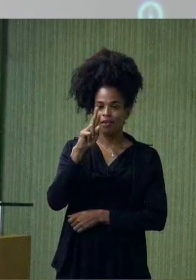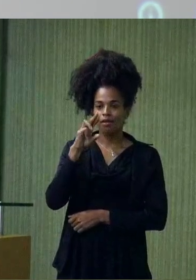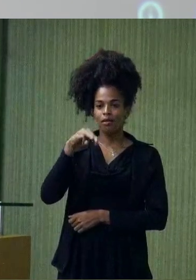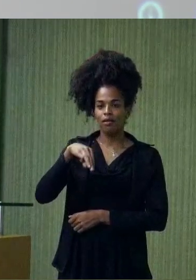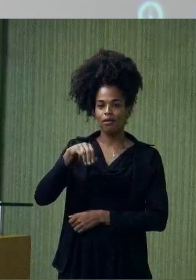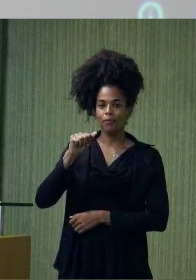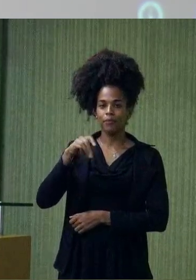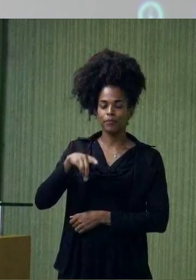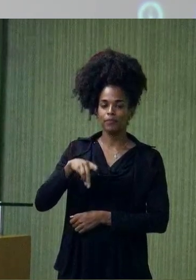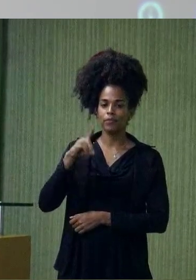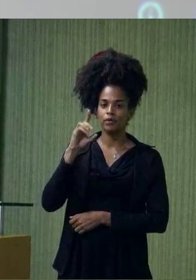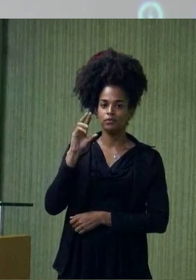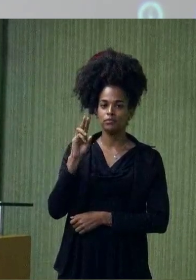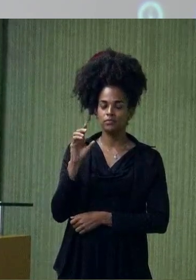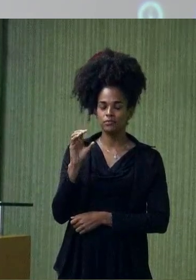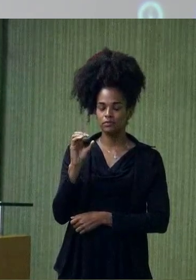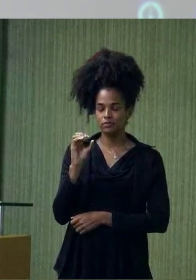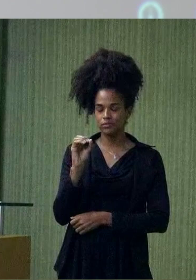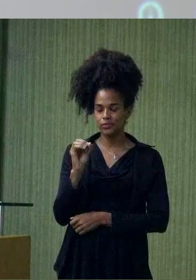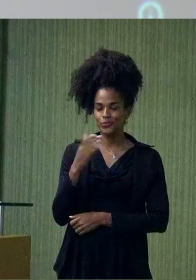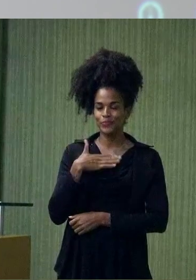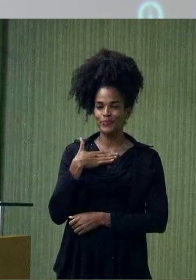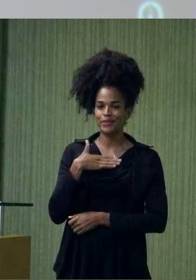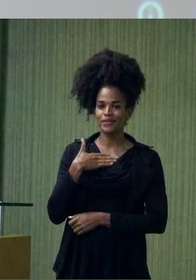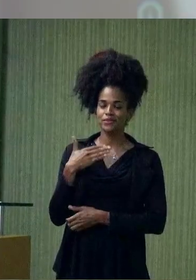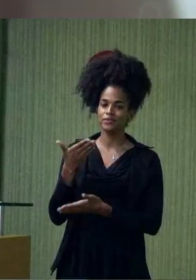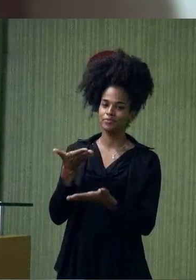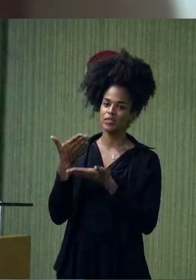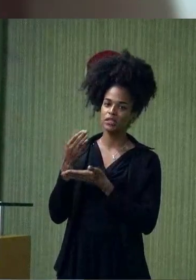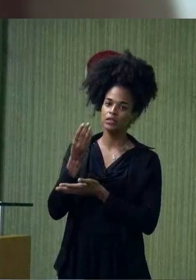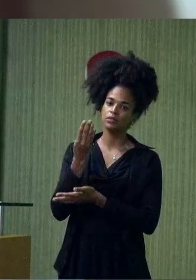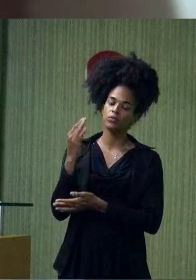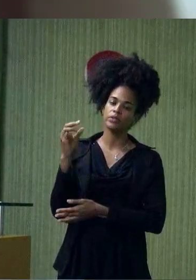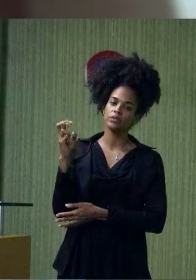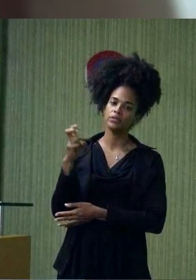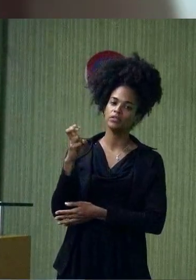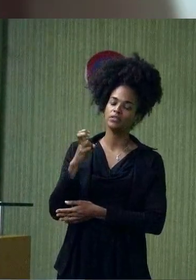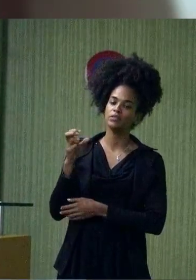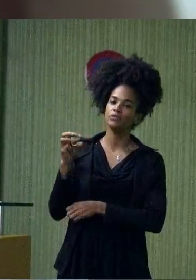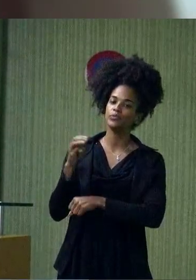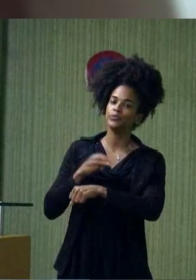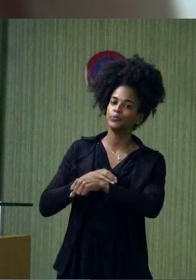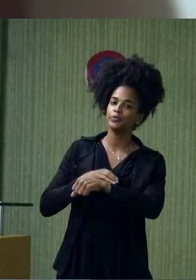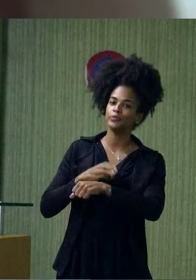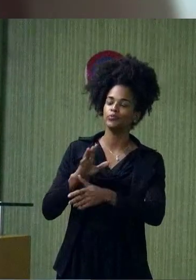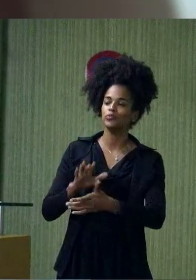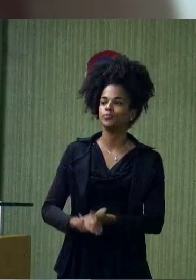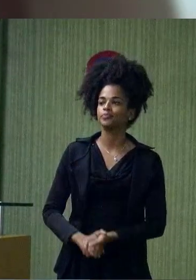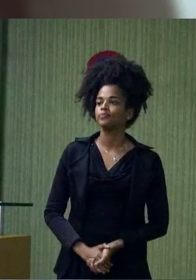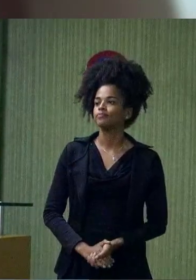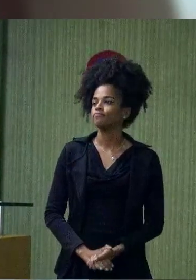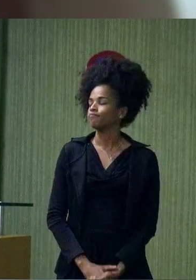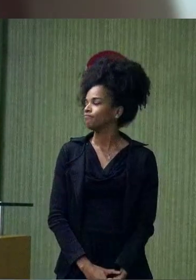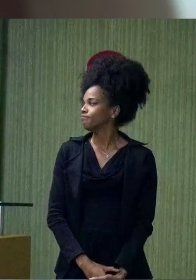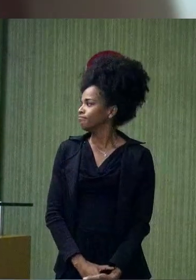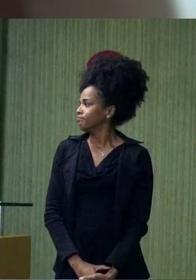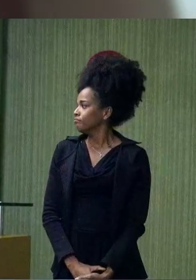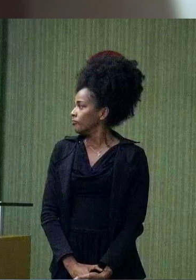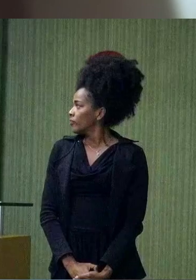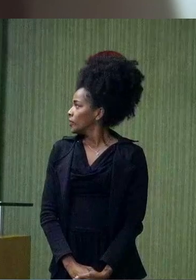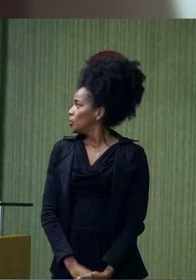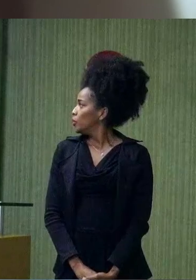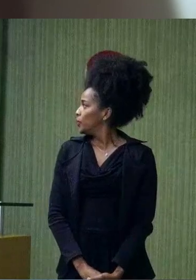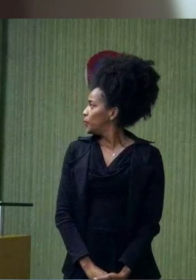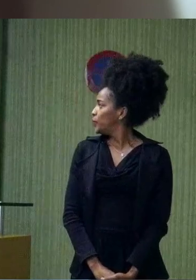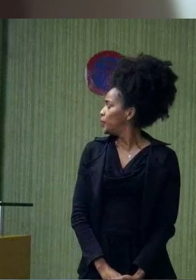senhor aqui M muito boa tarde eh Eita tá faltando som hein só um minutinho